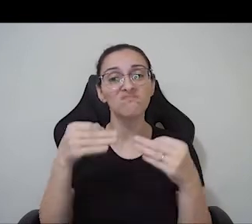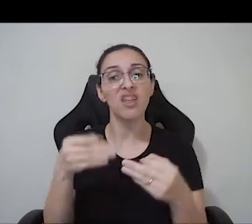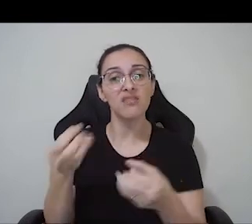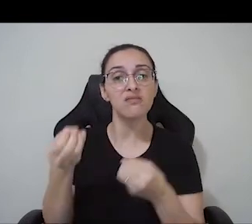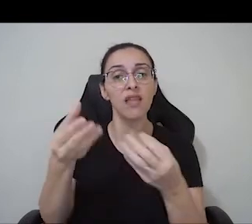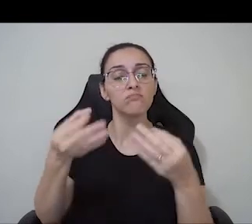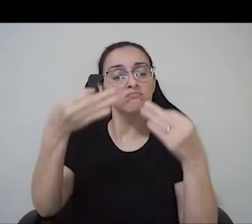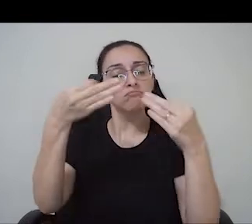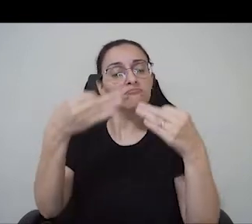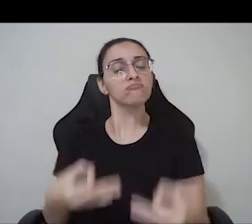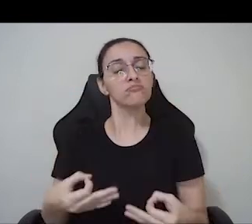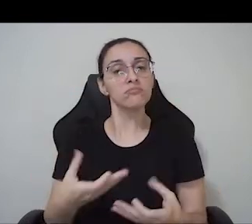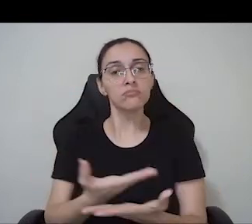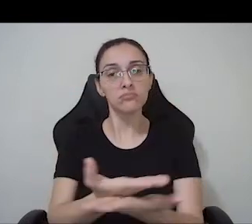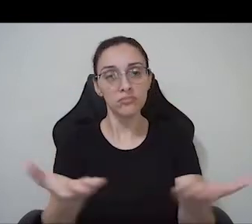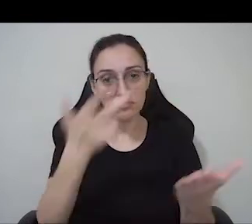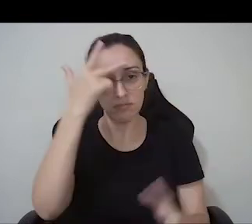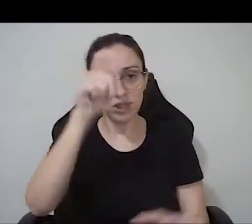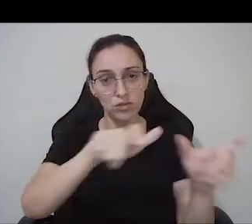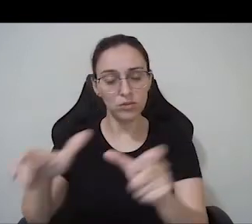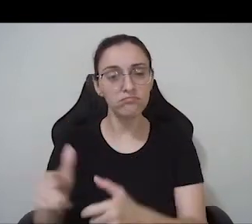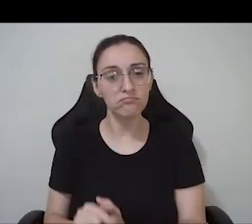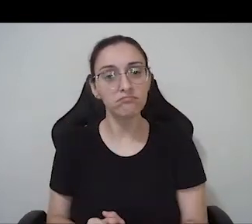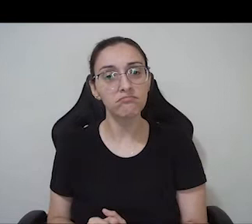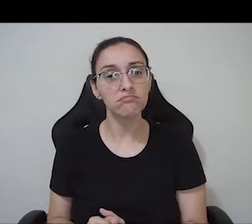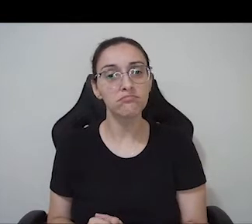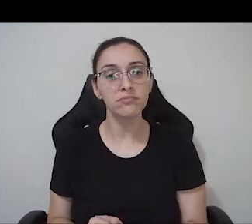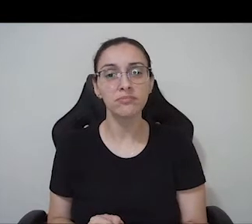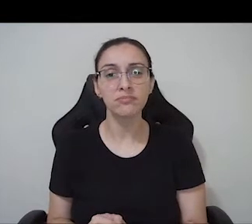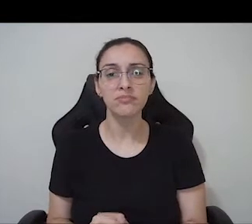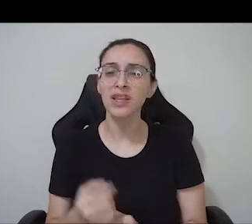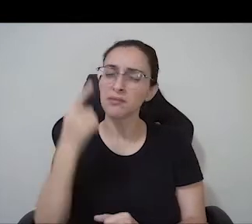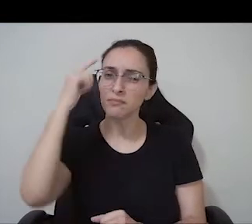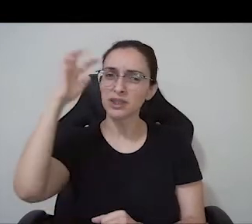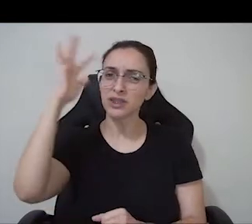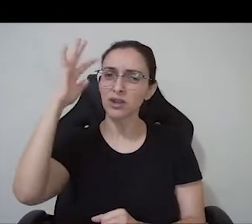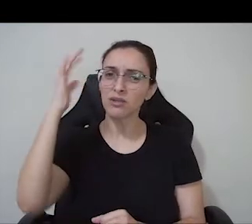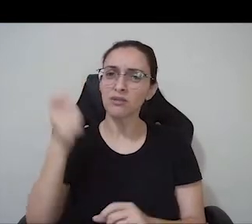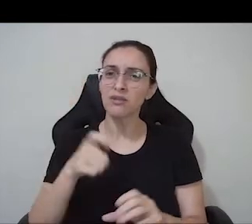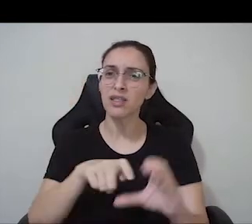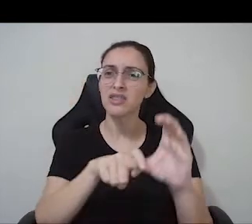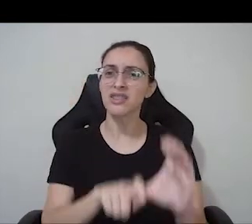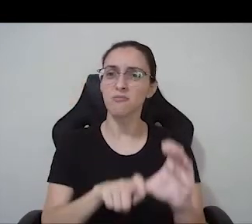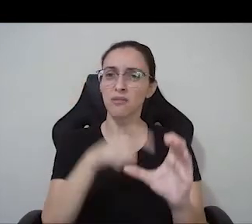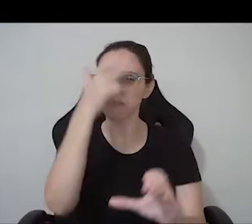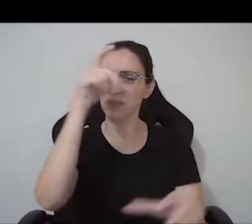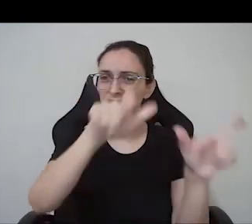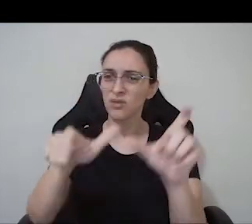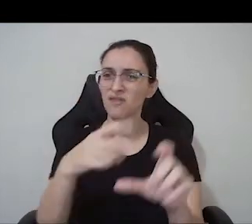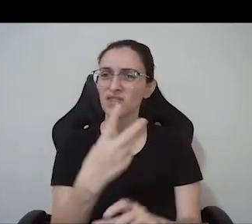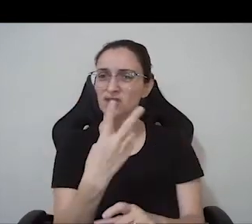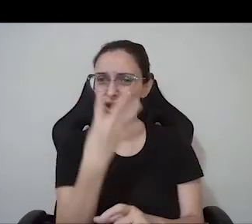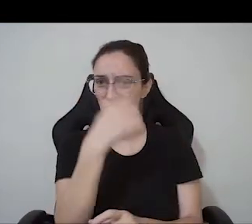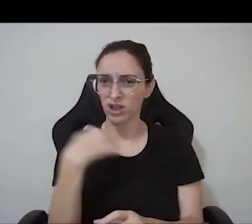as pessoas. Já pensou depender de alguém 24 horas?